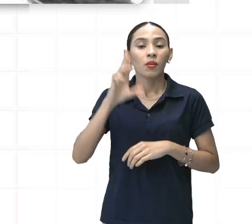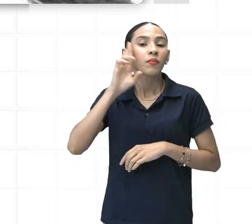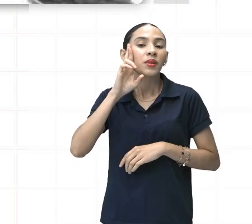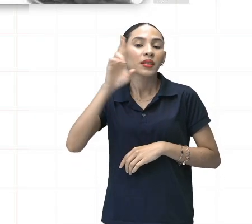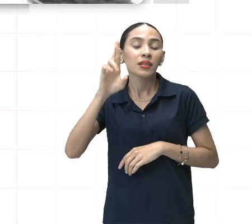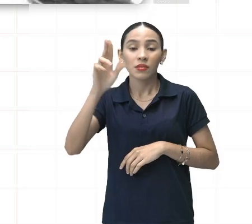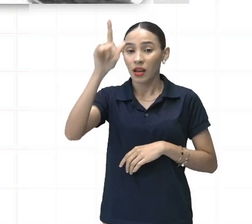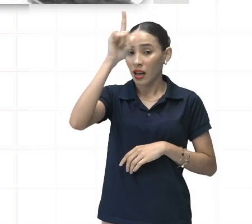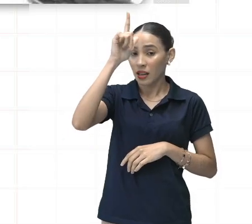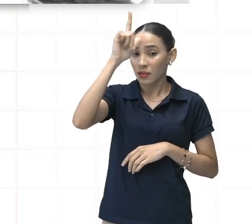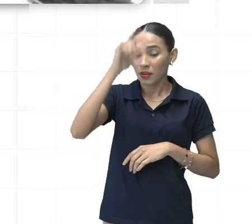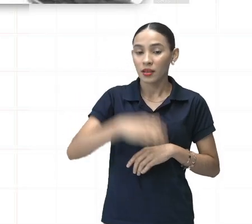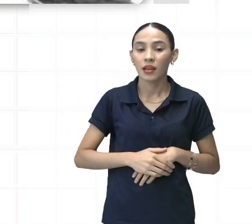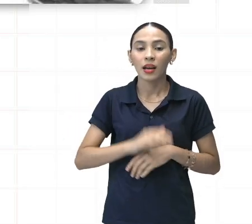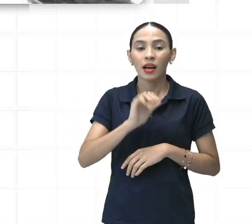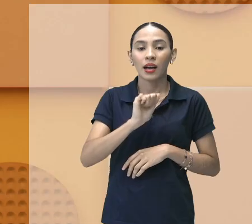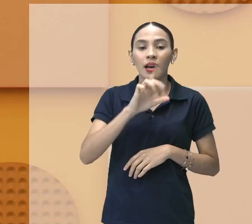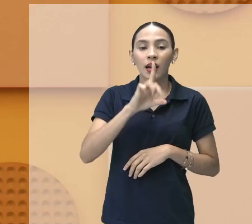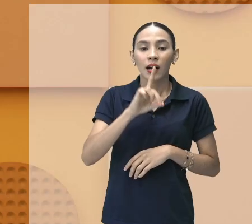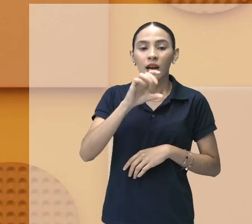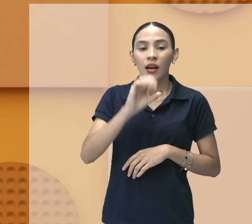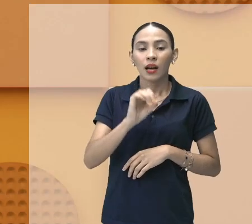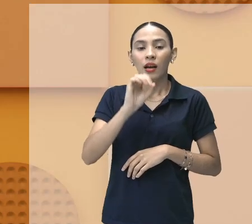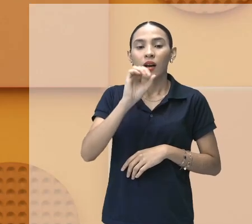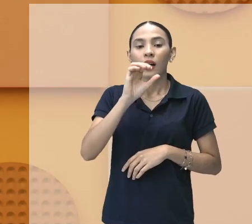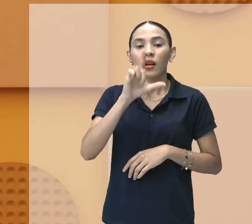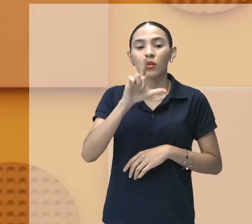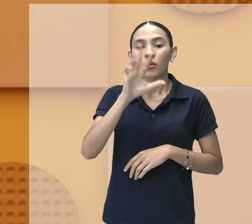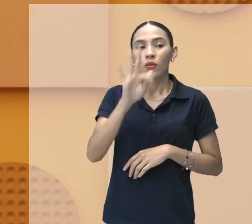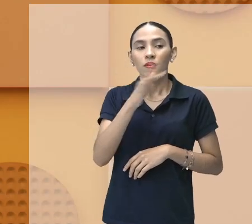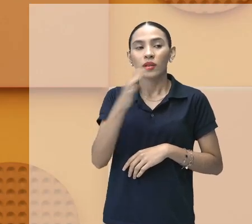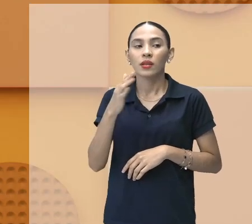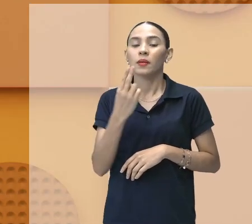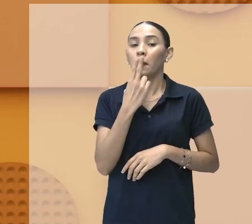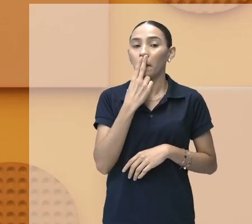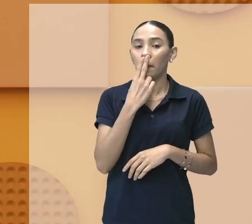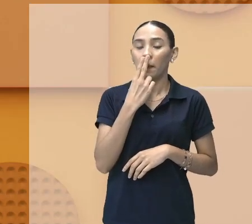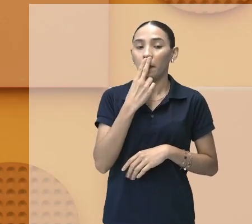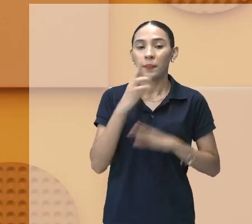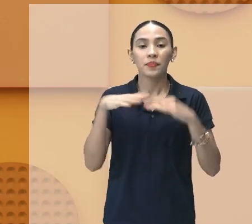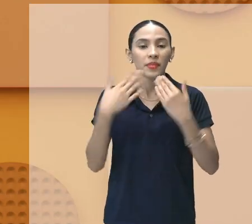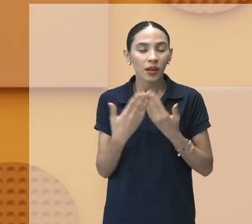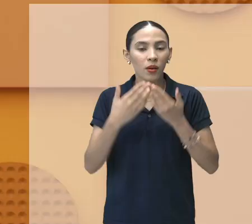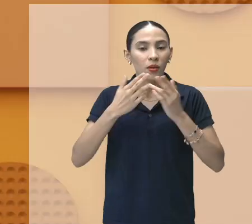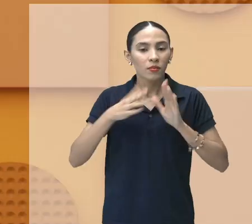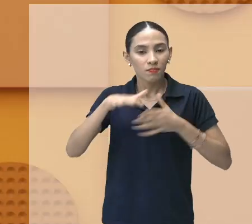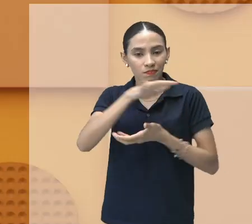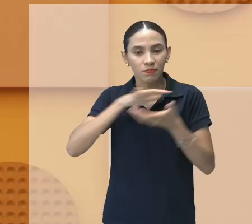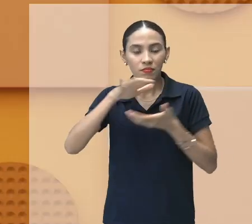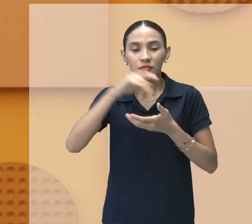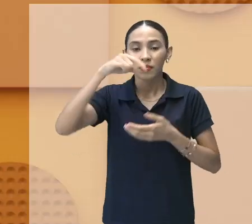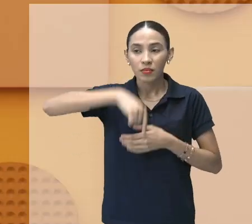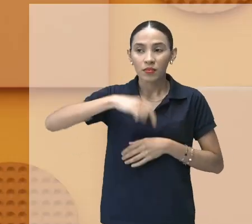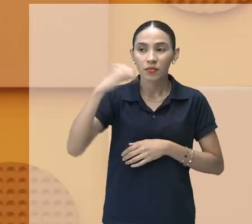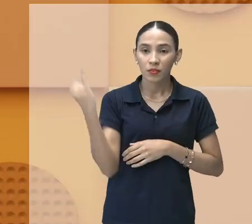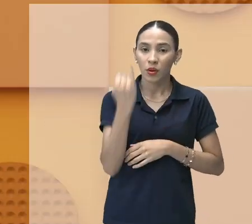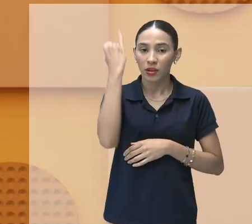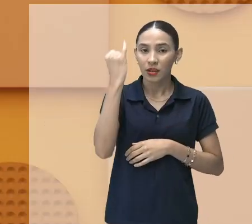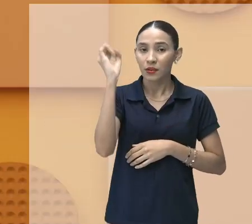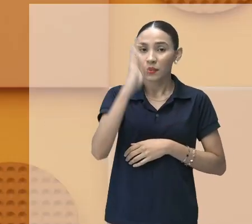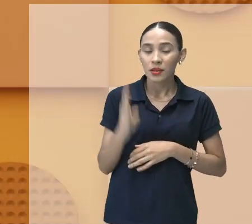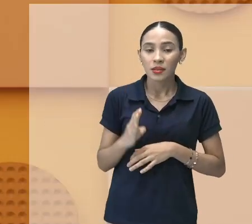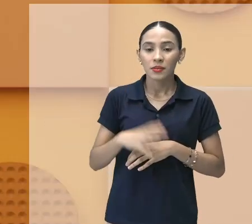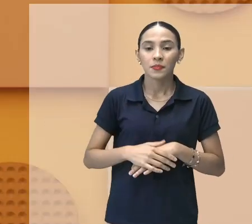líder alemão, o Adolf Hitler. Então a gente vê que esse movimento ele foi bastante significativo aqui no Brasil, e